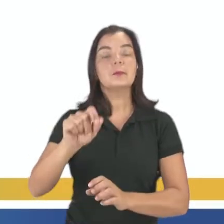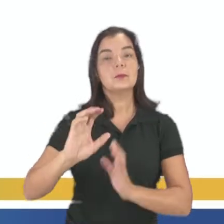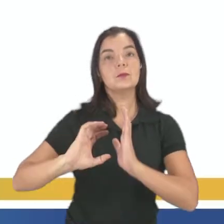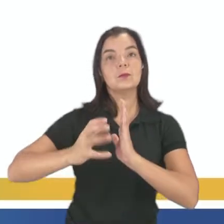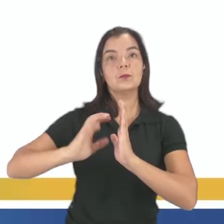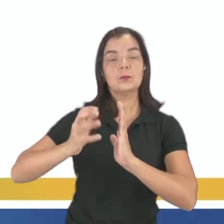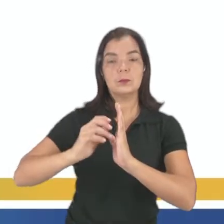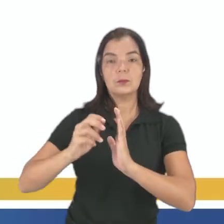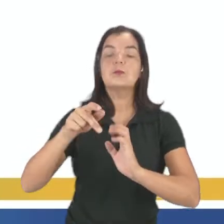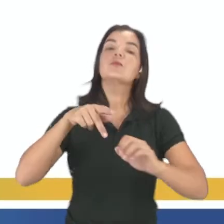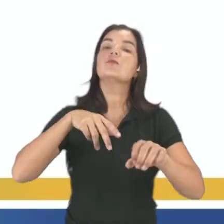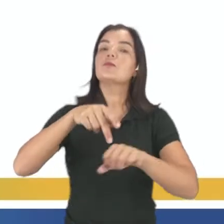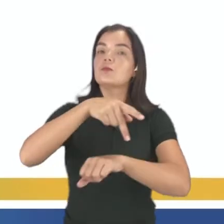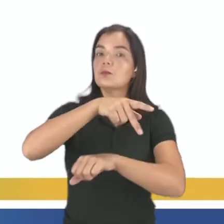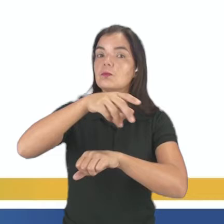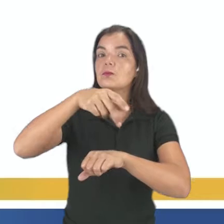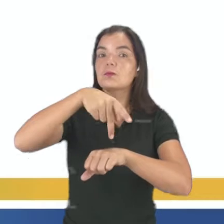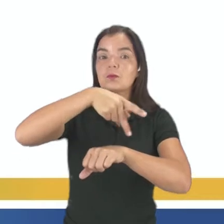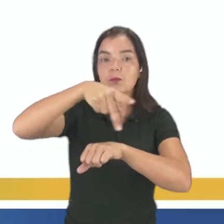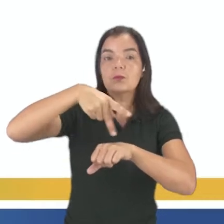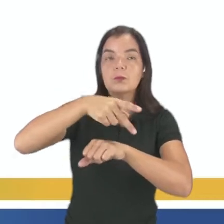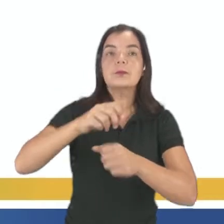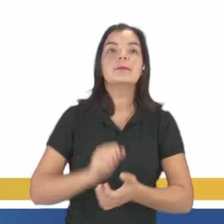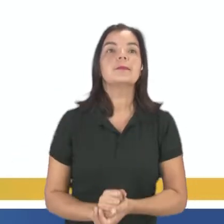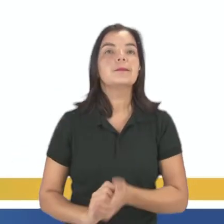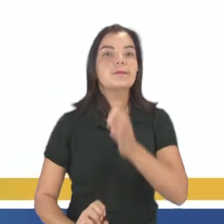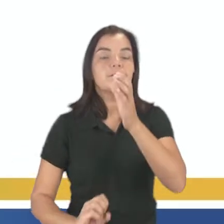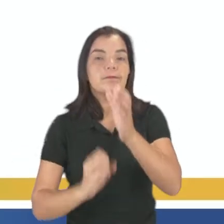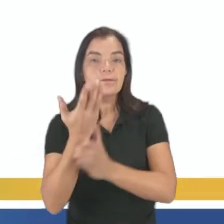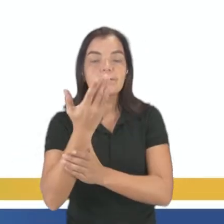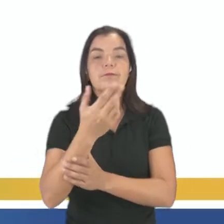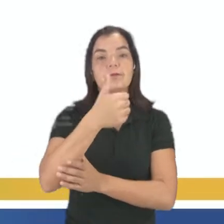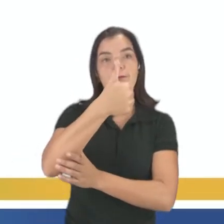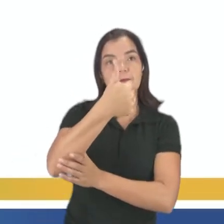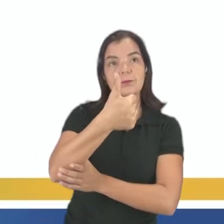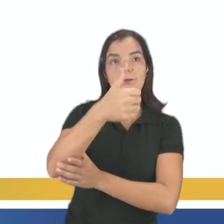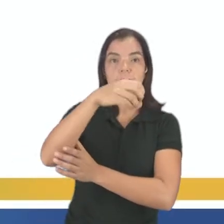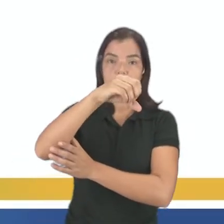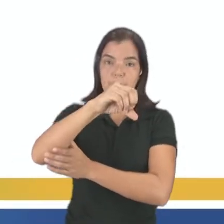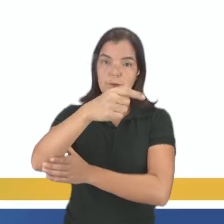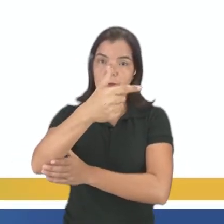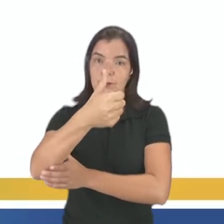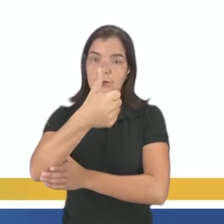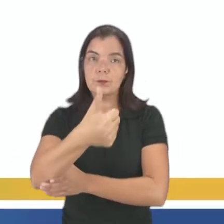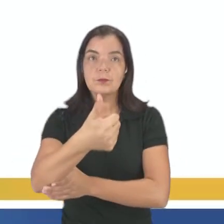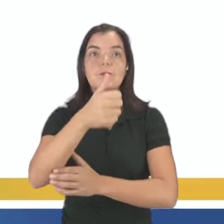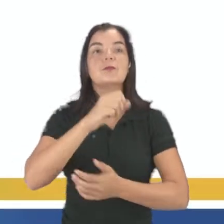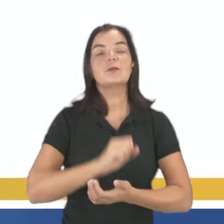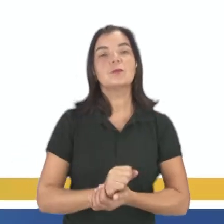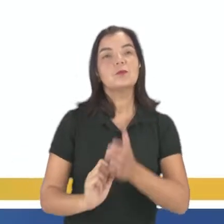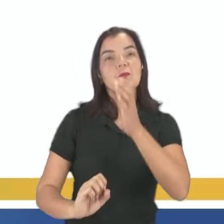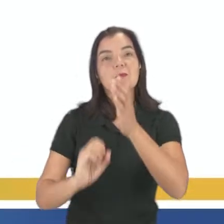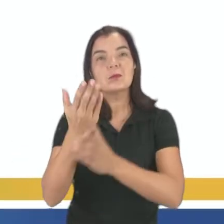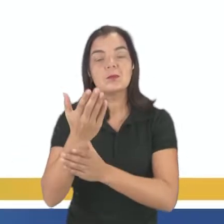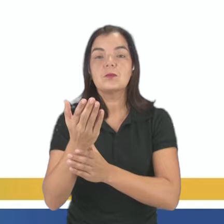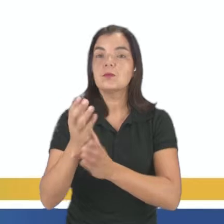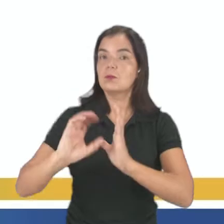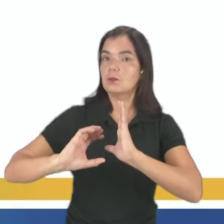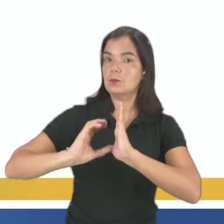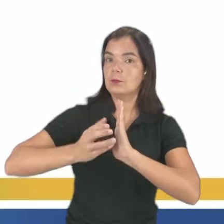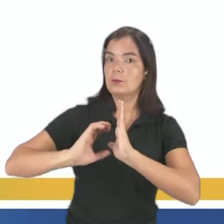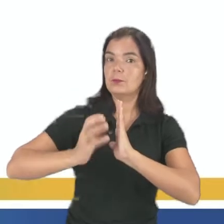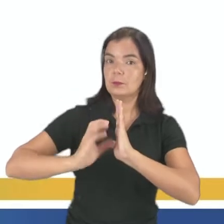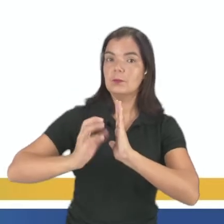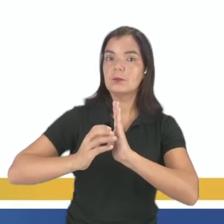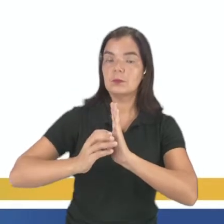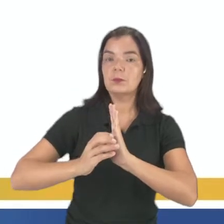aí, dentro desse contexto, a gente tem a criação, em 1921, de um partido aí,